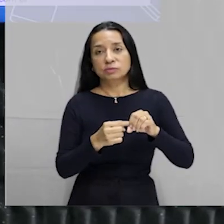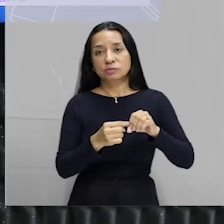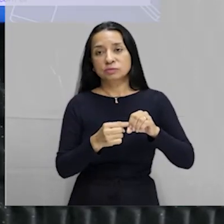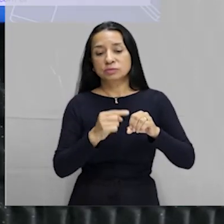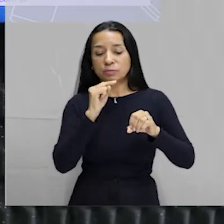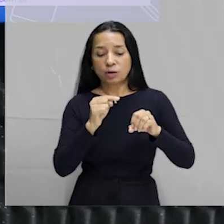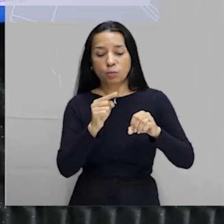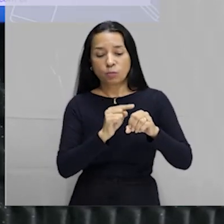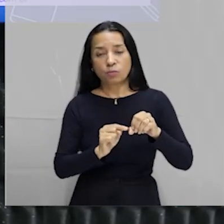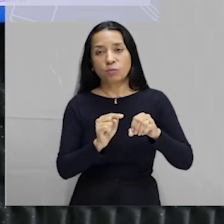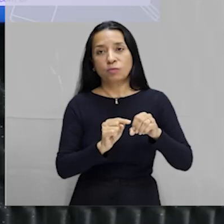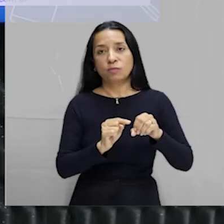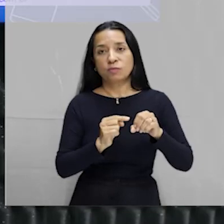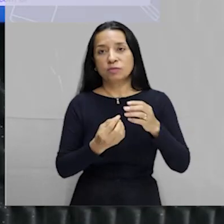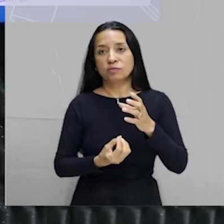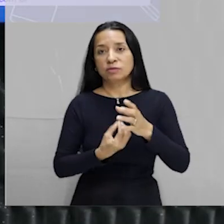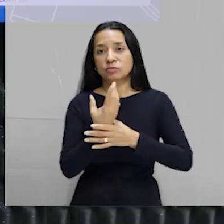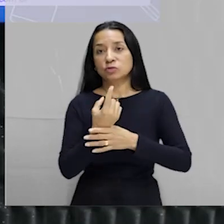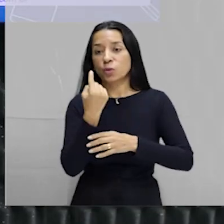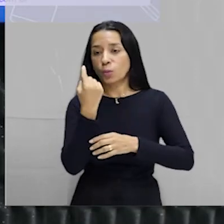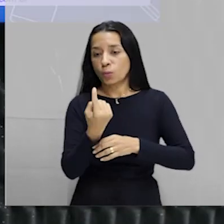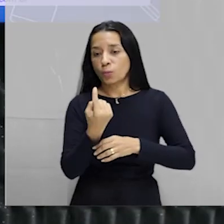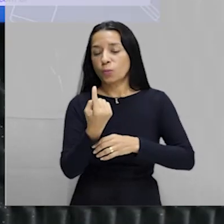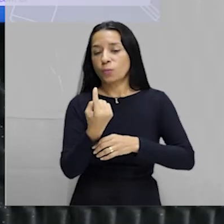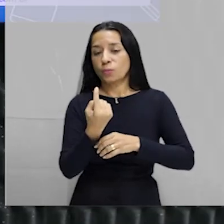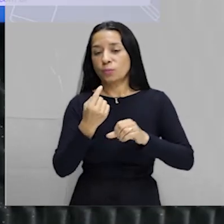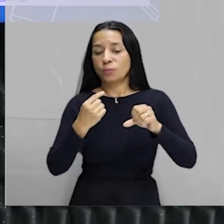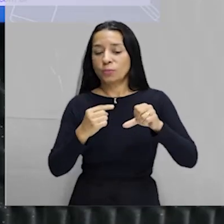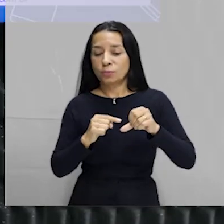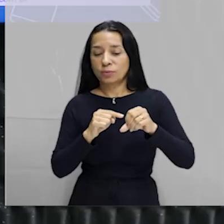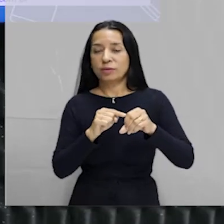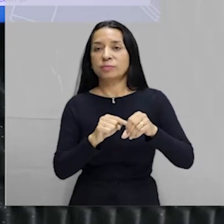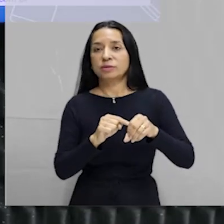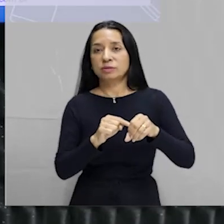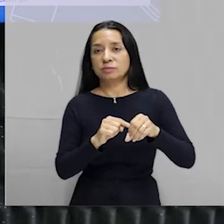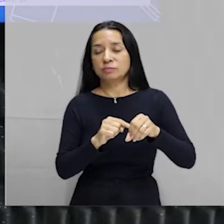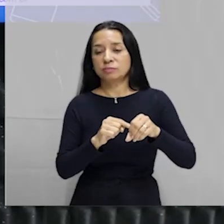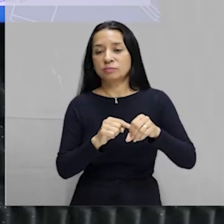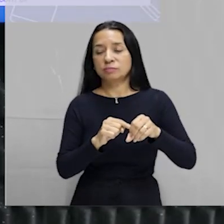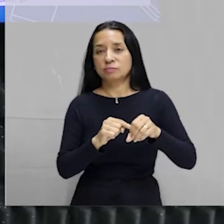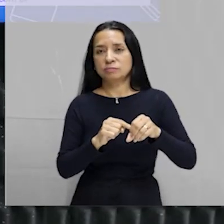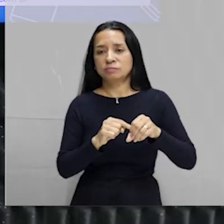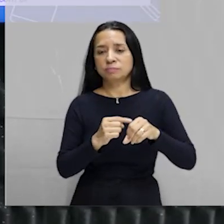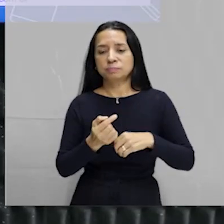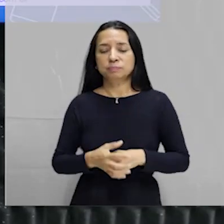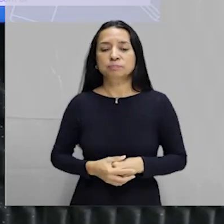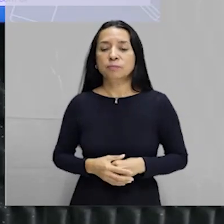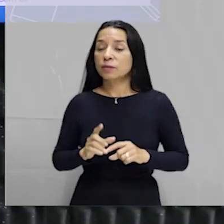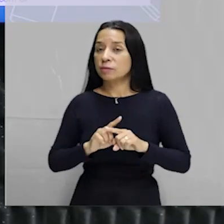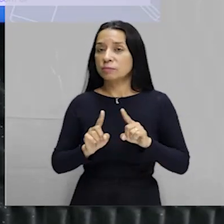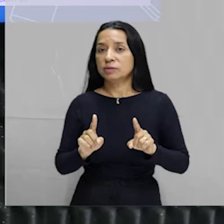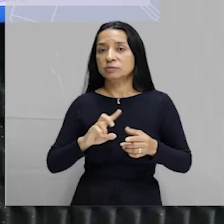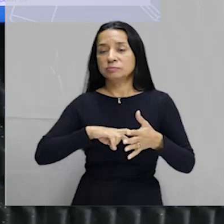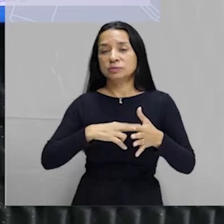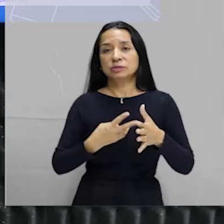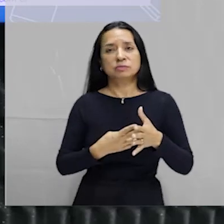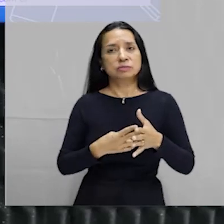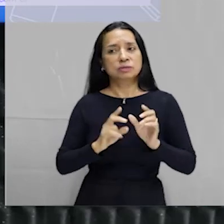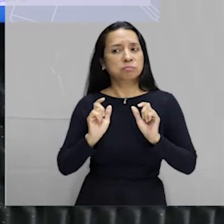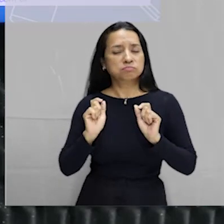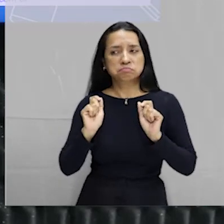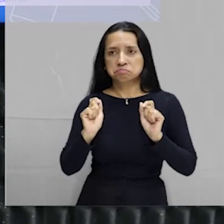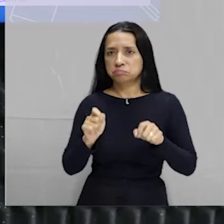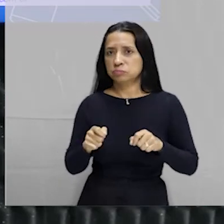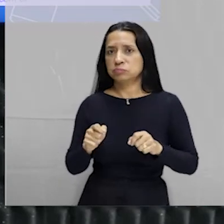embrião. Raramente eu posso ter ocorrência de mais de um embrião. Mas isso não quer dizer que é impossível,